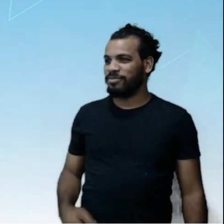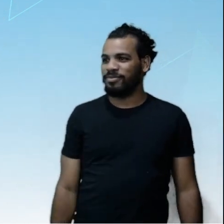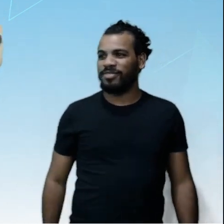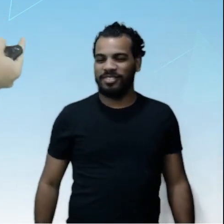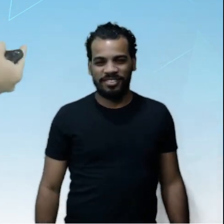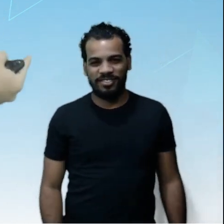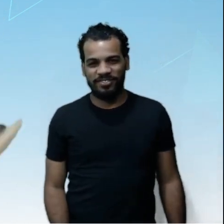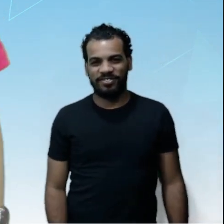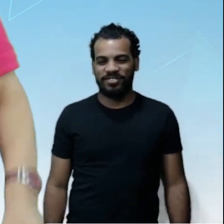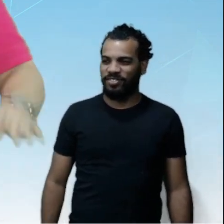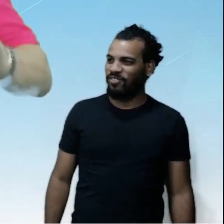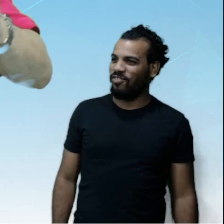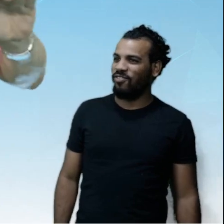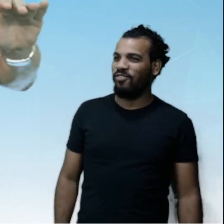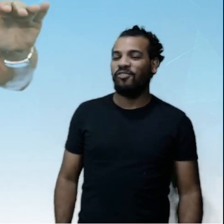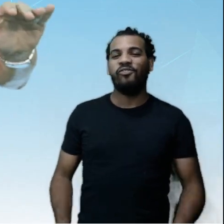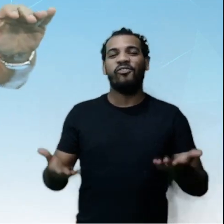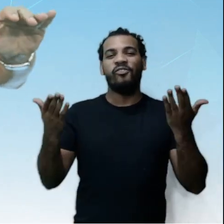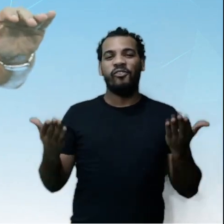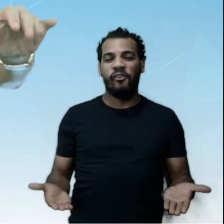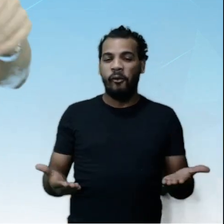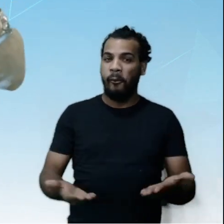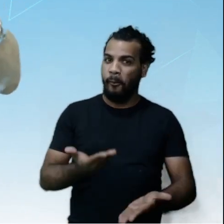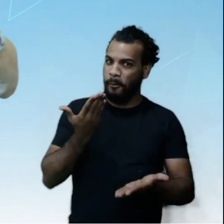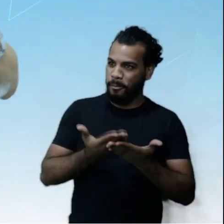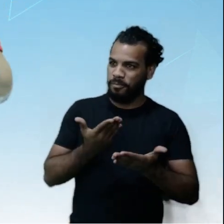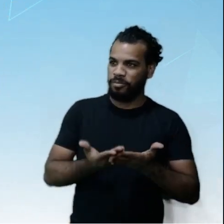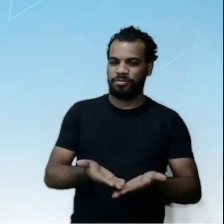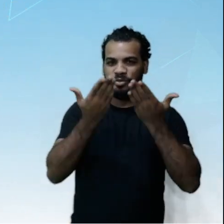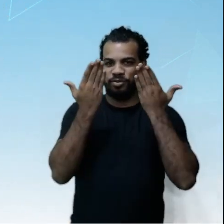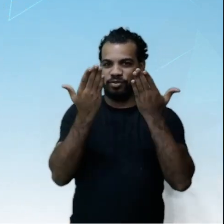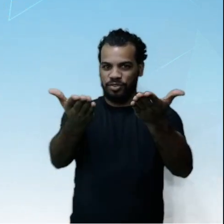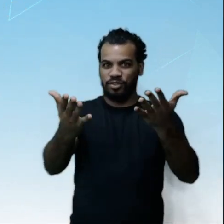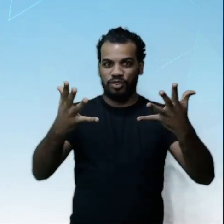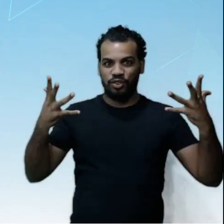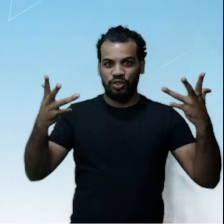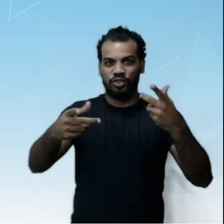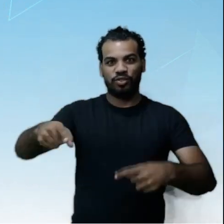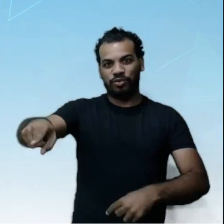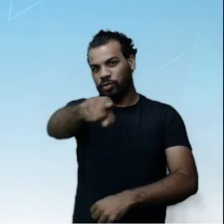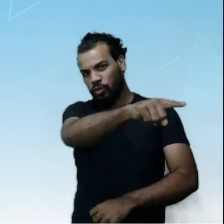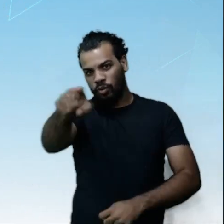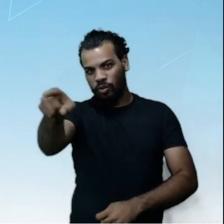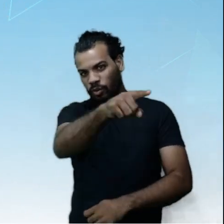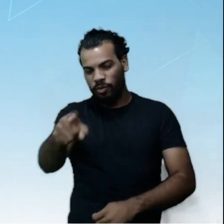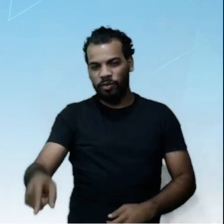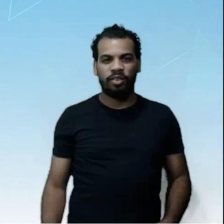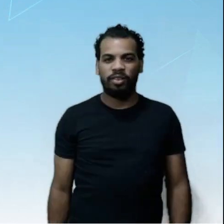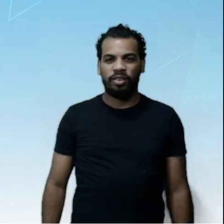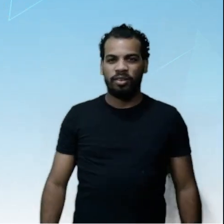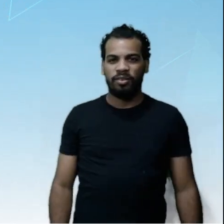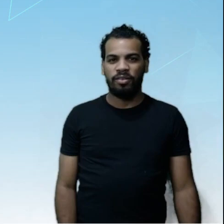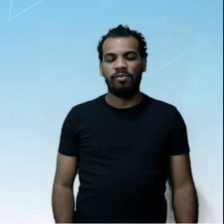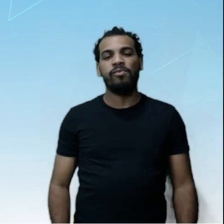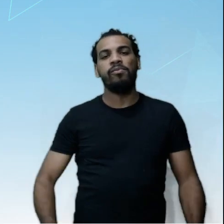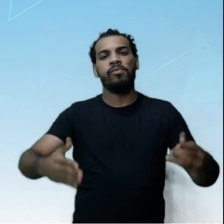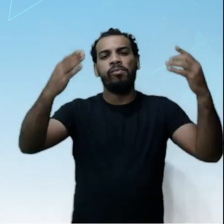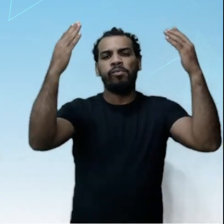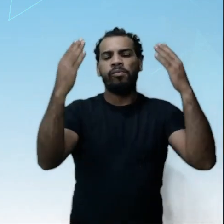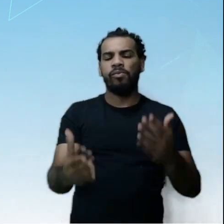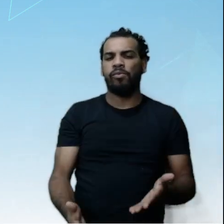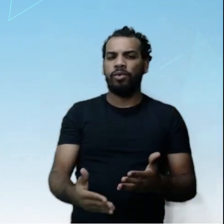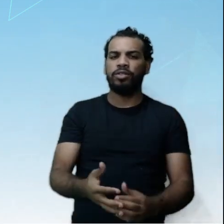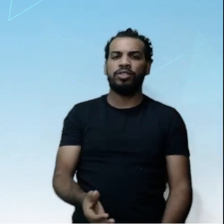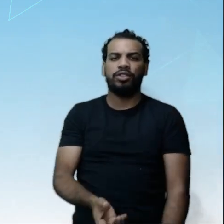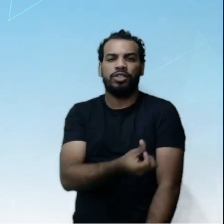o amigo Danley, vamos dar uma aula especial a todos vocês, estudantes do sexto ano. Mas qual será